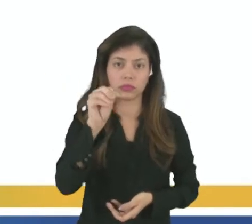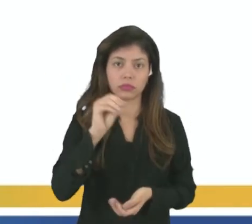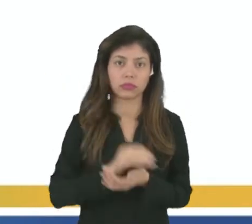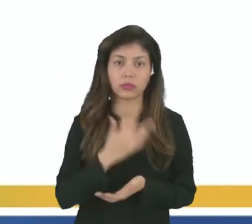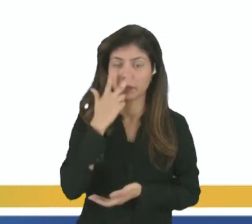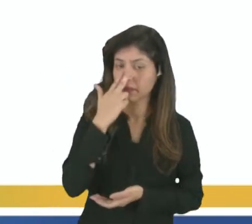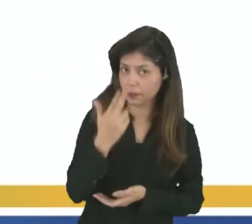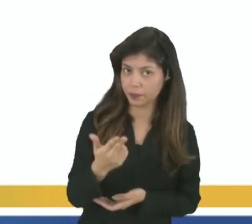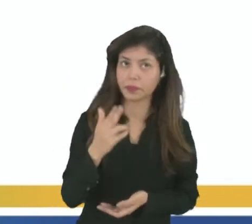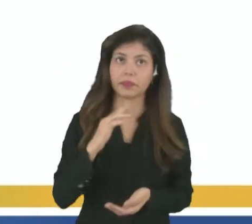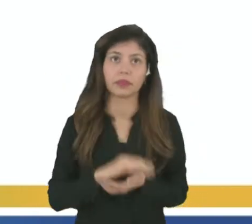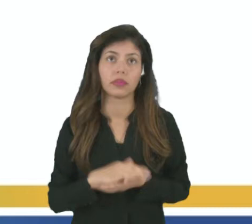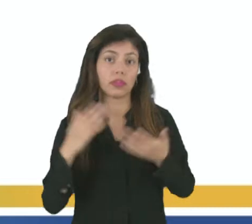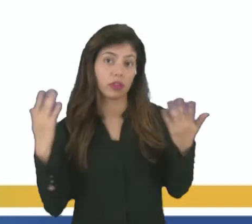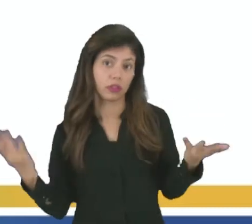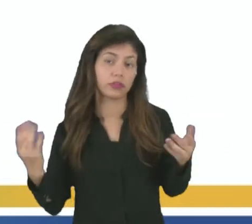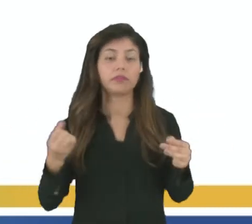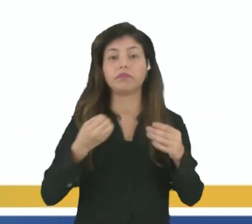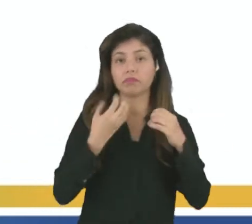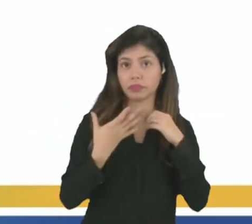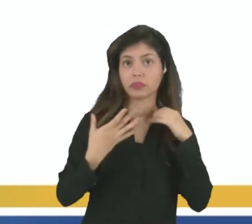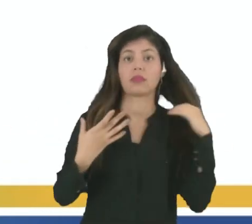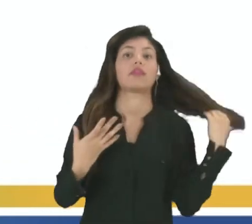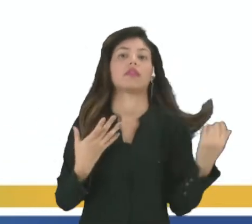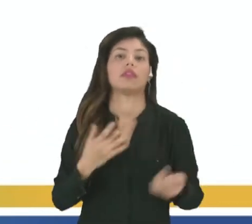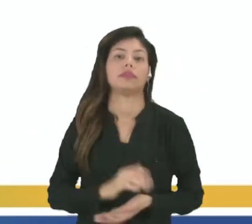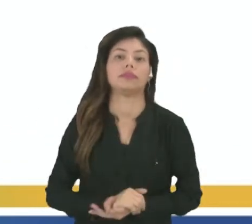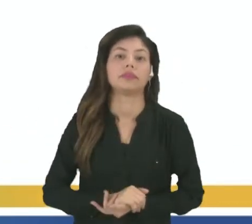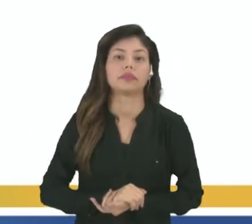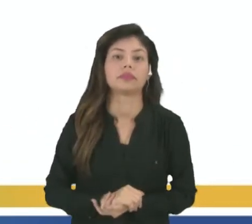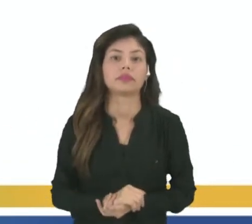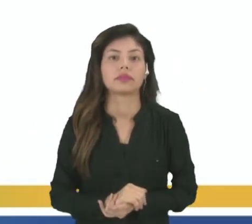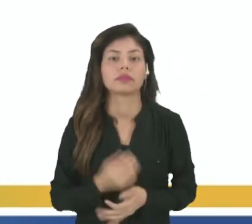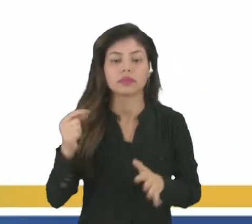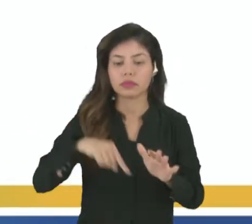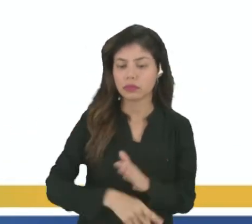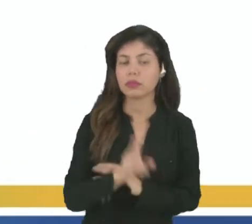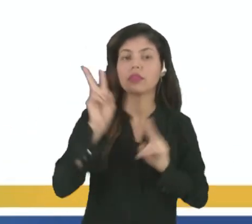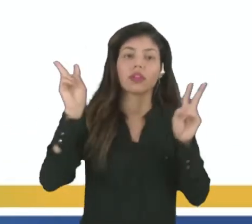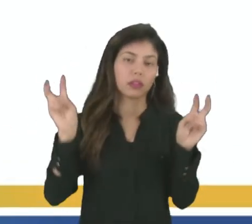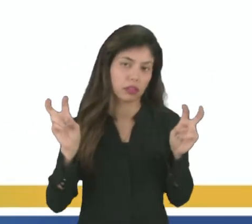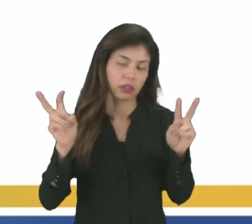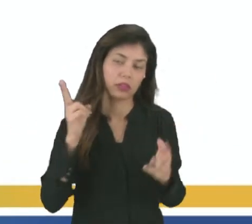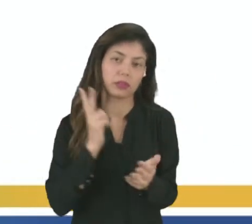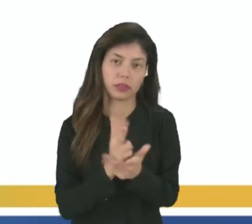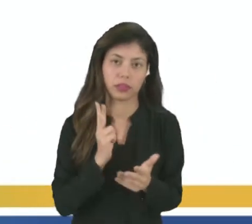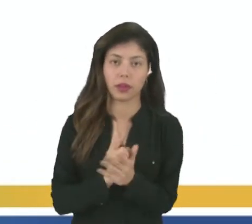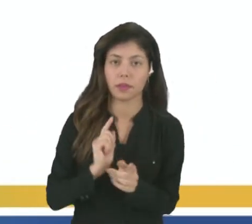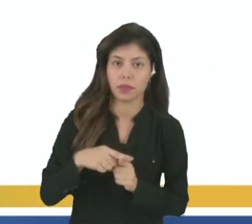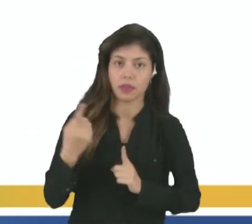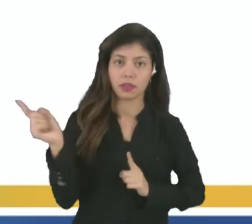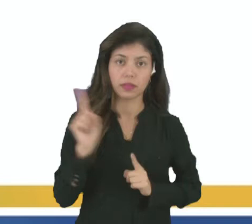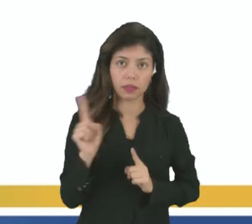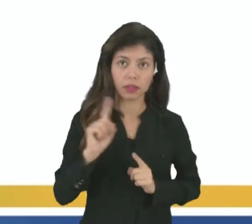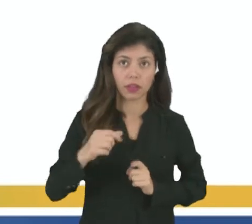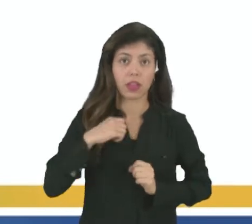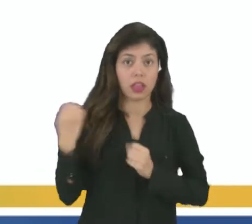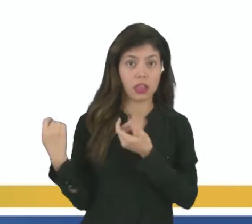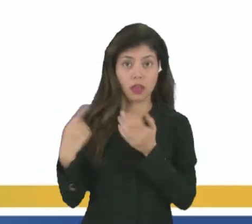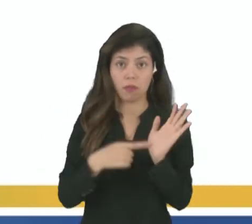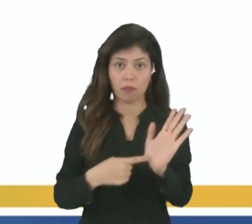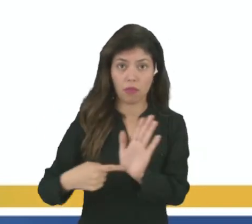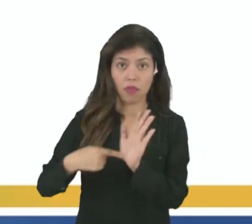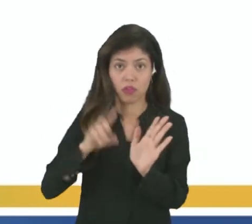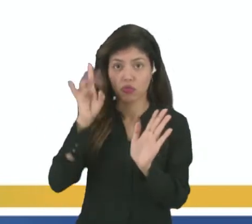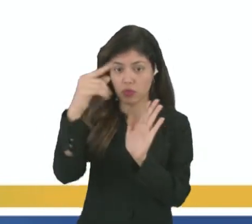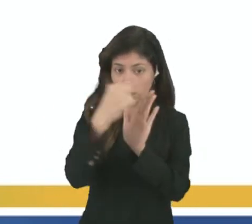embora pareça ser bem, dentro do mesmo tema, mas não é, ele indica